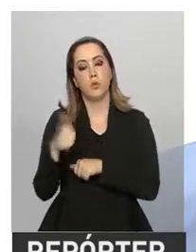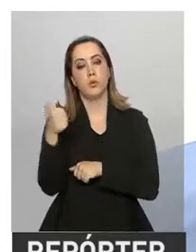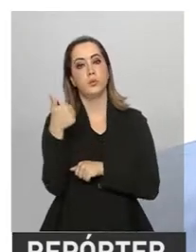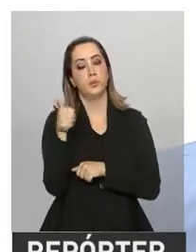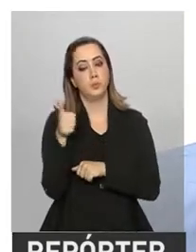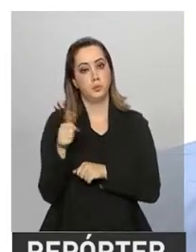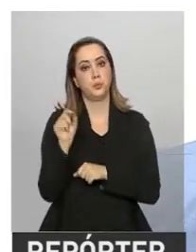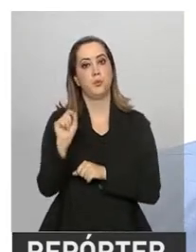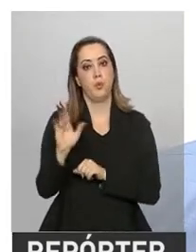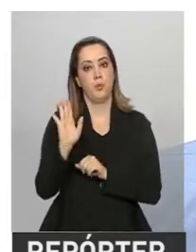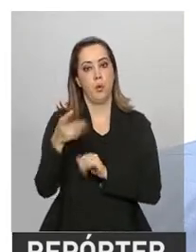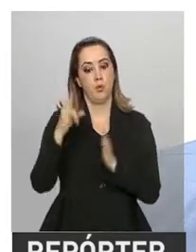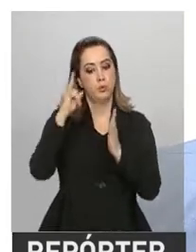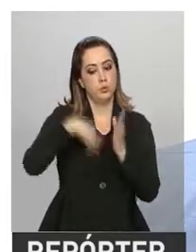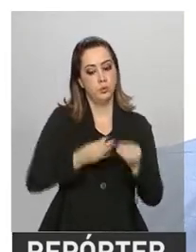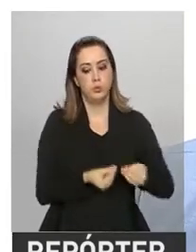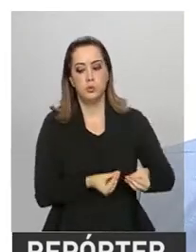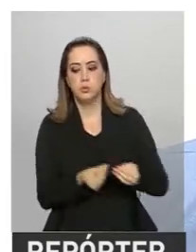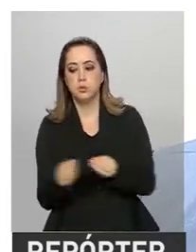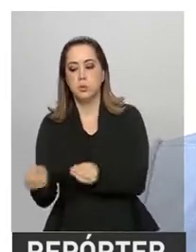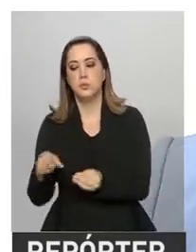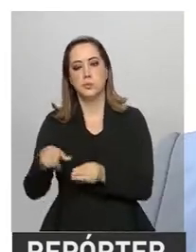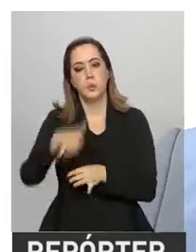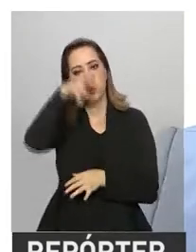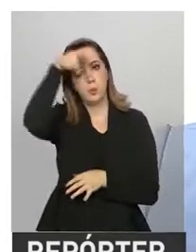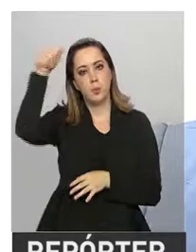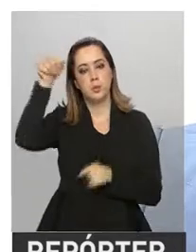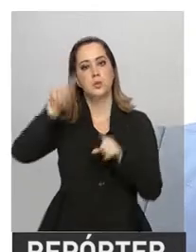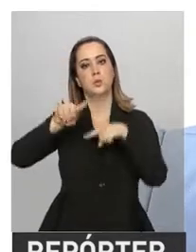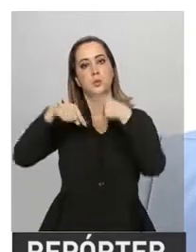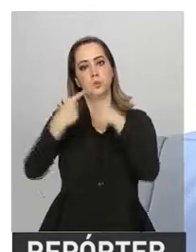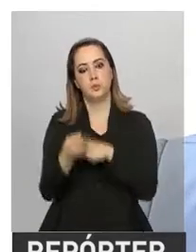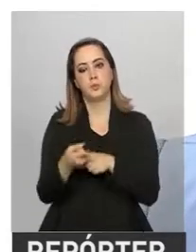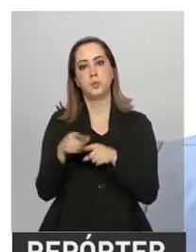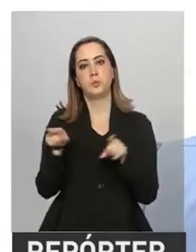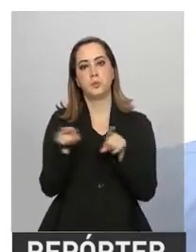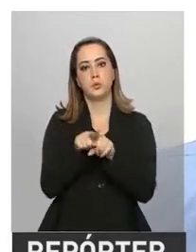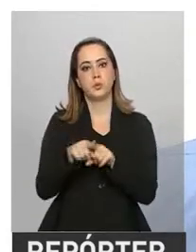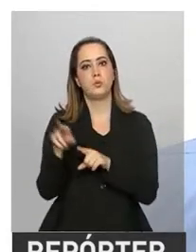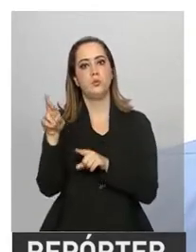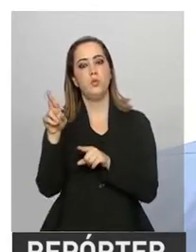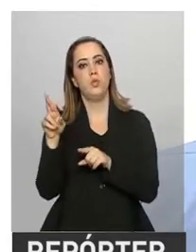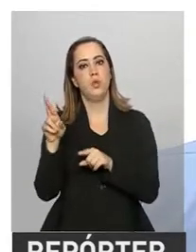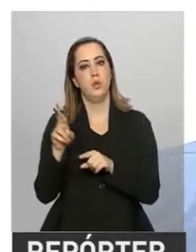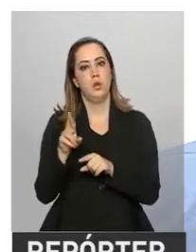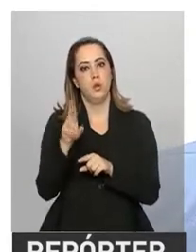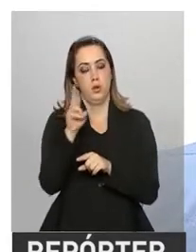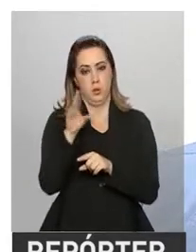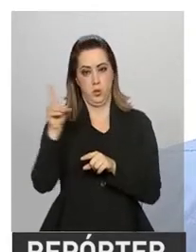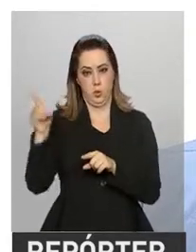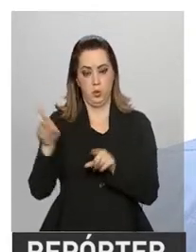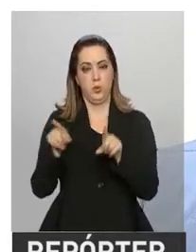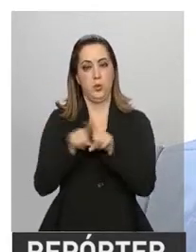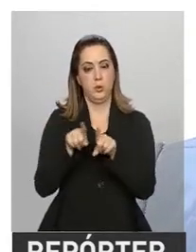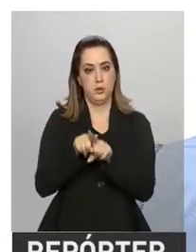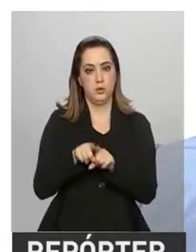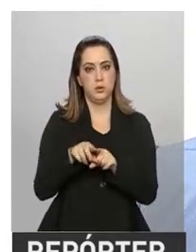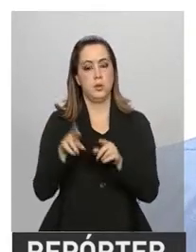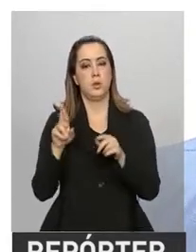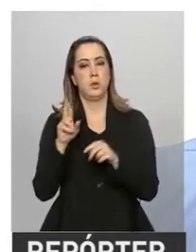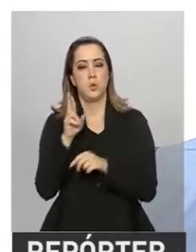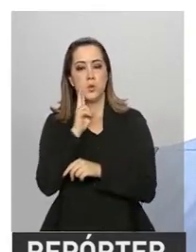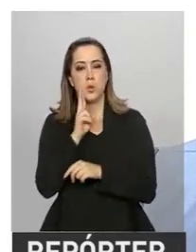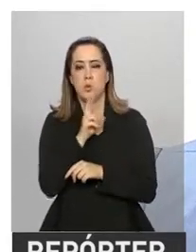de titulação que vai ser no mato grosso depois na sequência rondônia e roraima são dois estados em que o incra vai